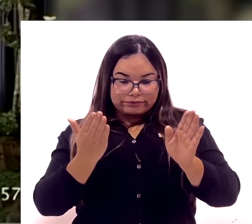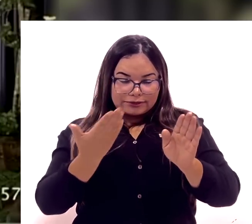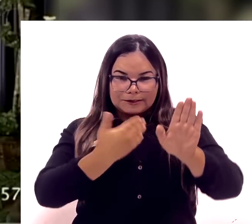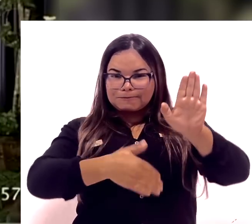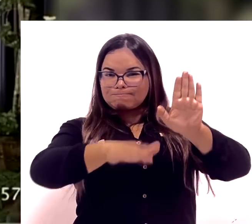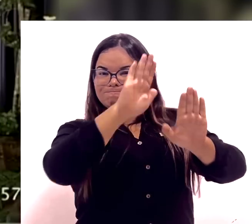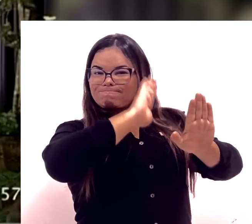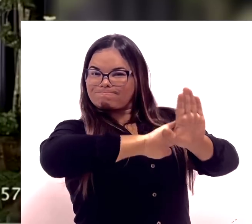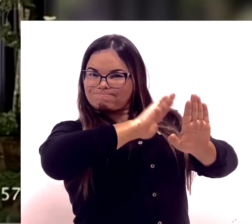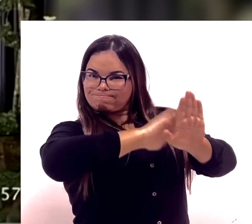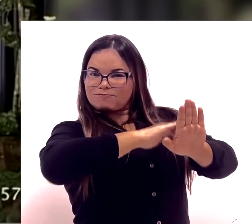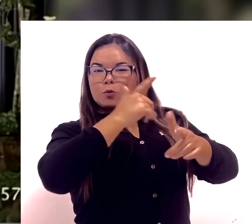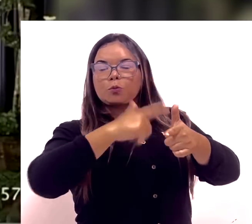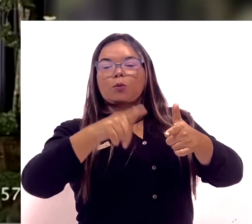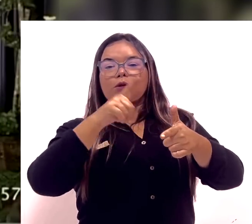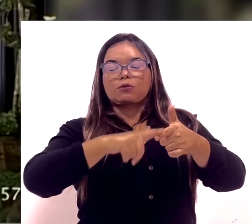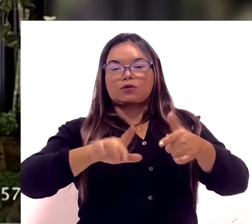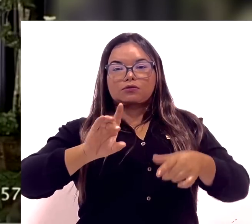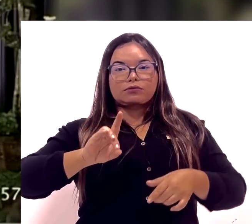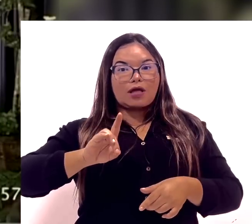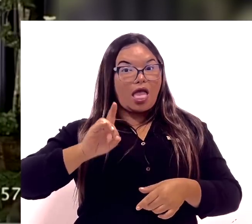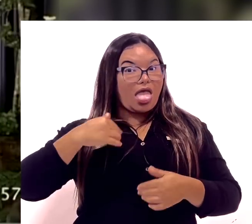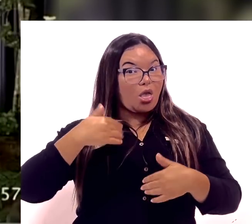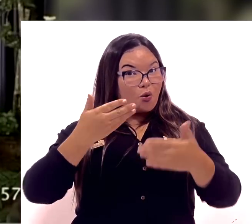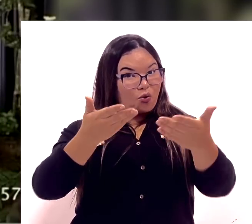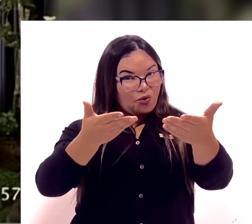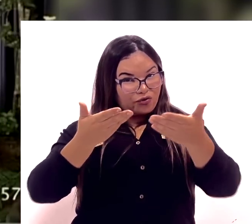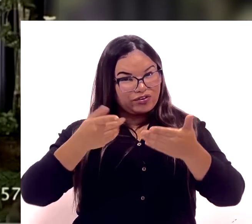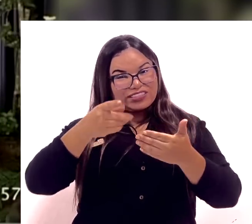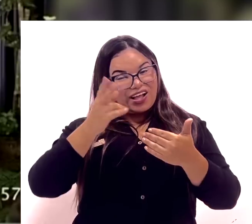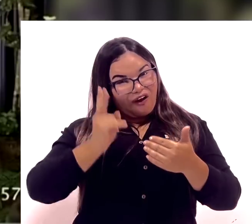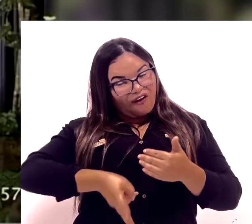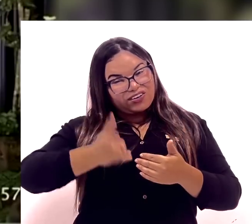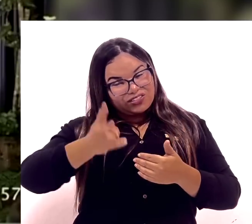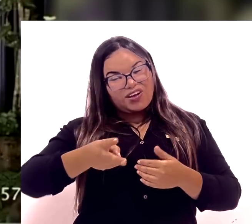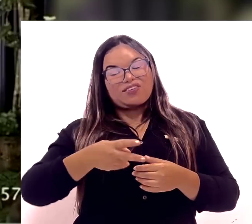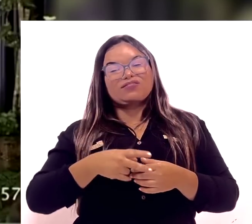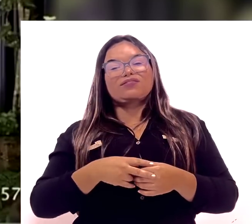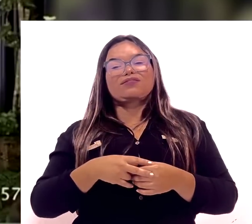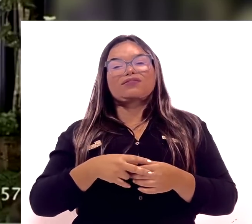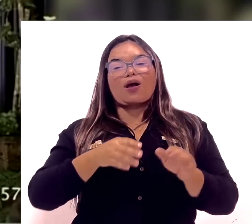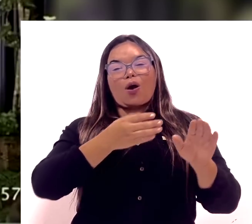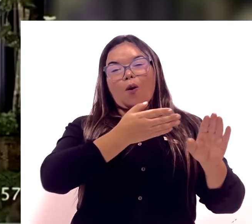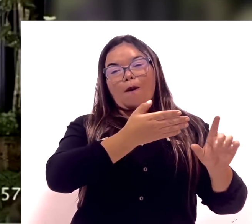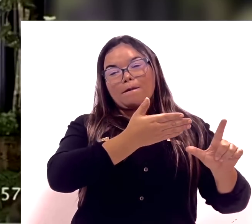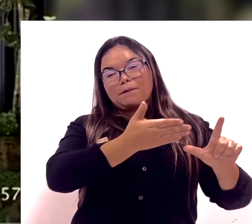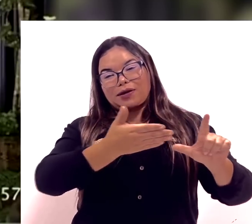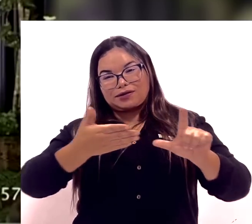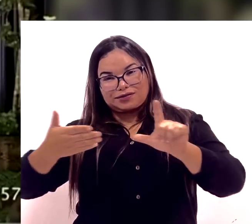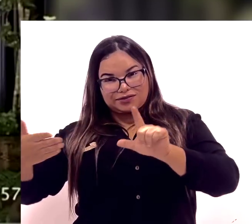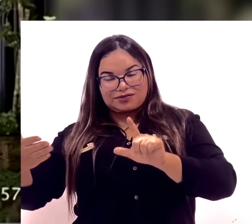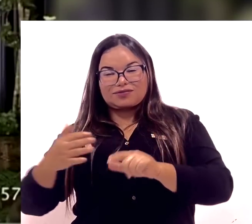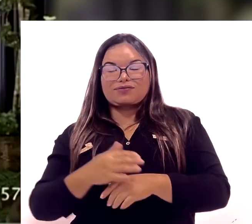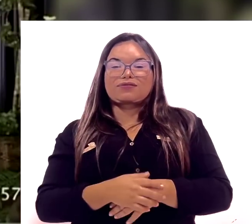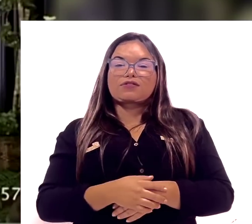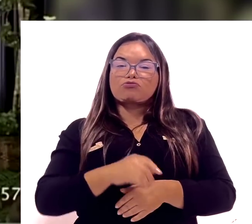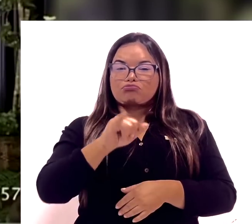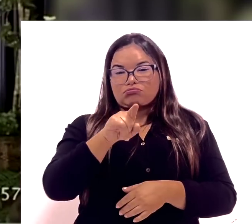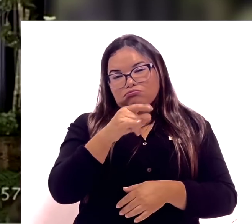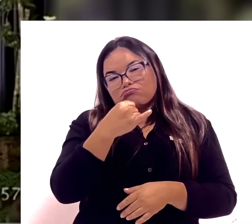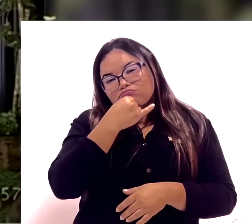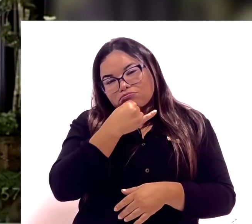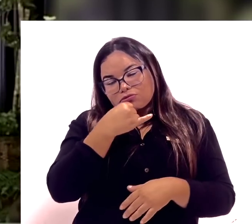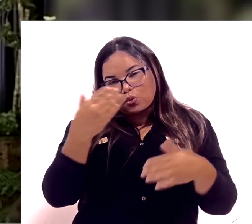intrigas, eu os convido a assistir às próximas conferências. Mesmo que você tenha ficado triste com esta conferência, é muito importante